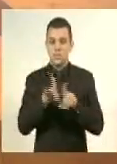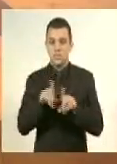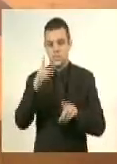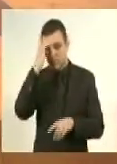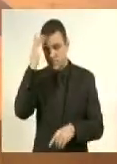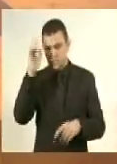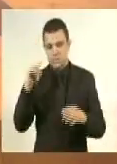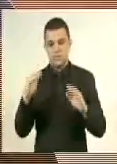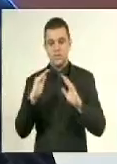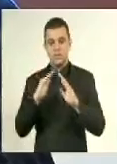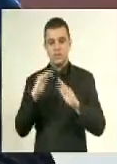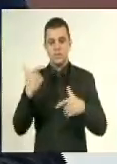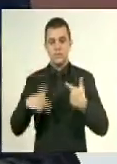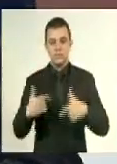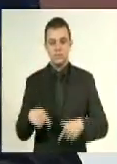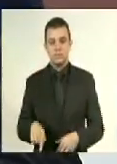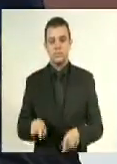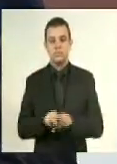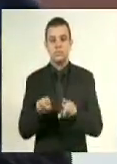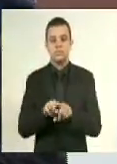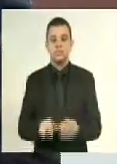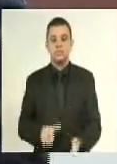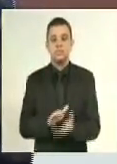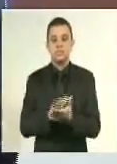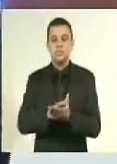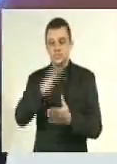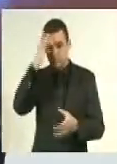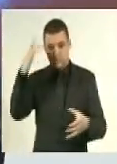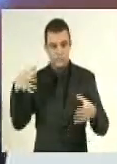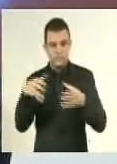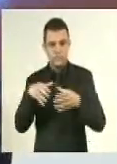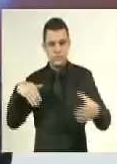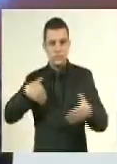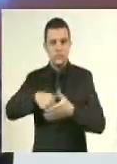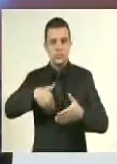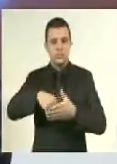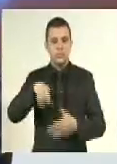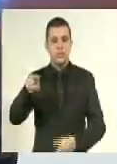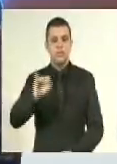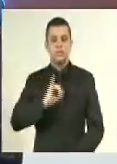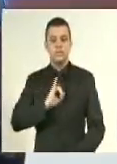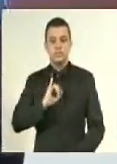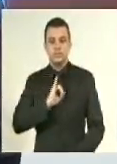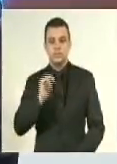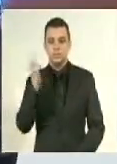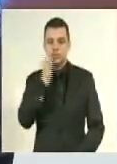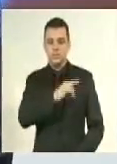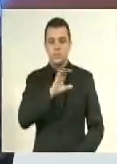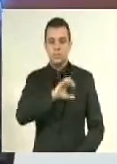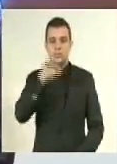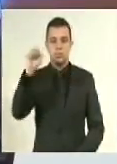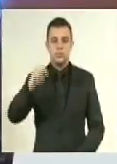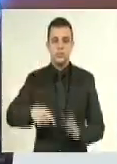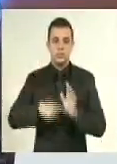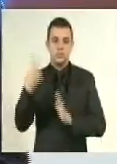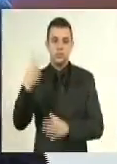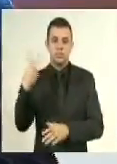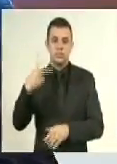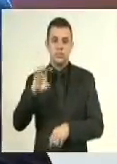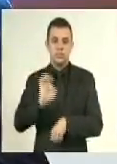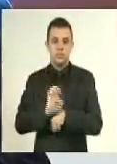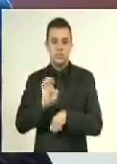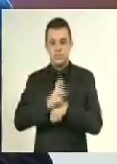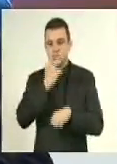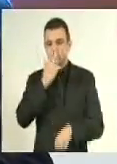Imperatriz, do Imperatriz, Cavalo de Aço, que mais uma vez é campeão nesse estado. E parece que o time gosta muito dessa